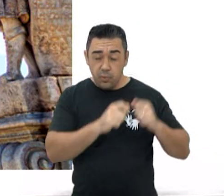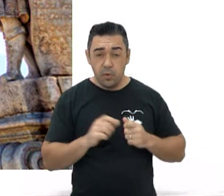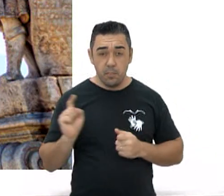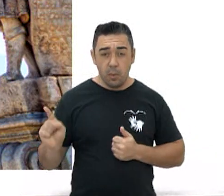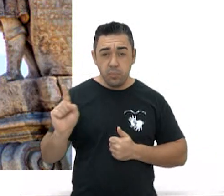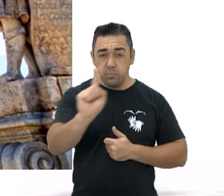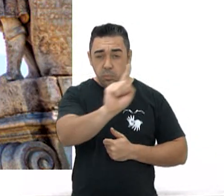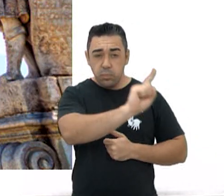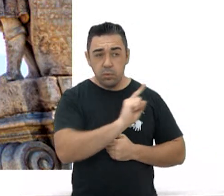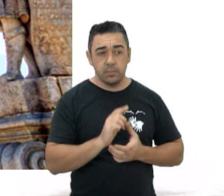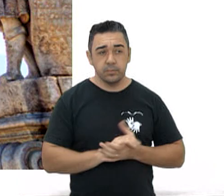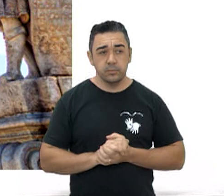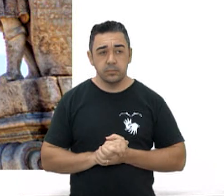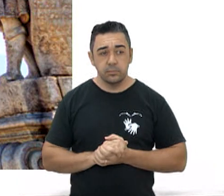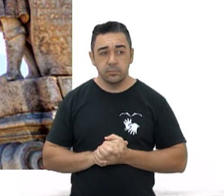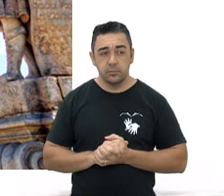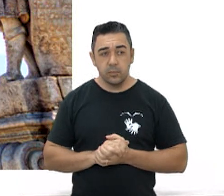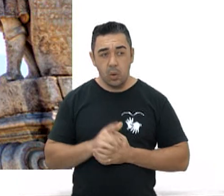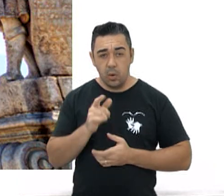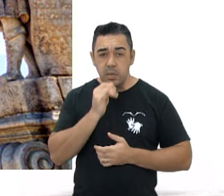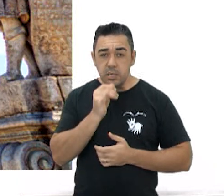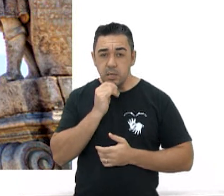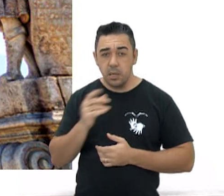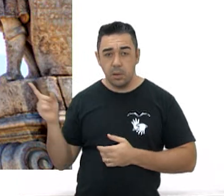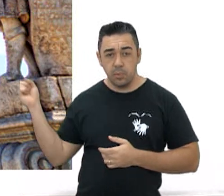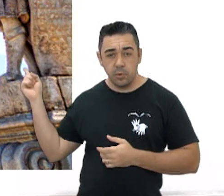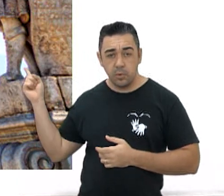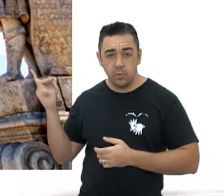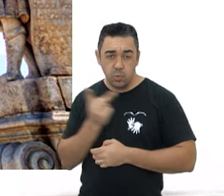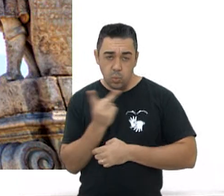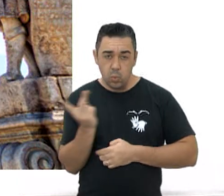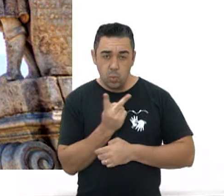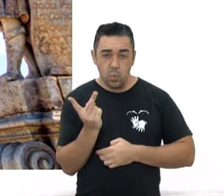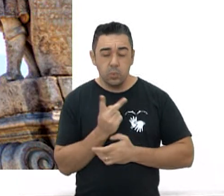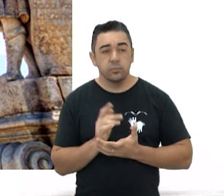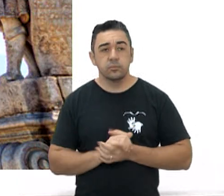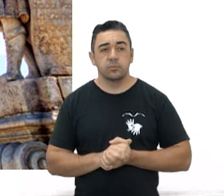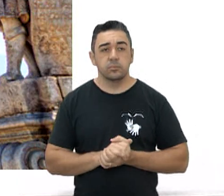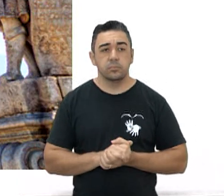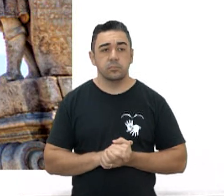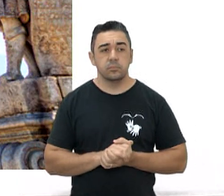locais. Aqui, por exemplo, a gente vê 2 imagens.